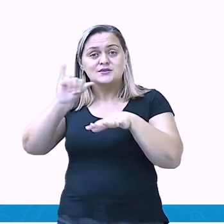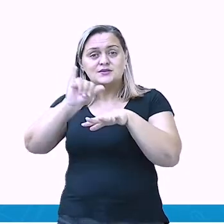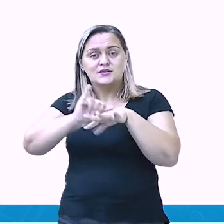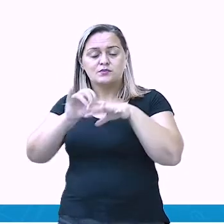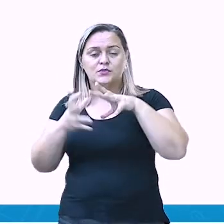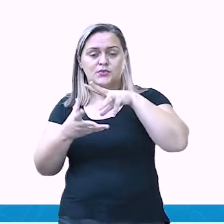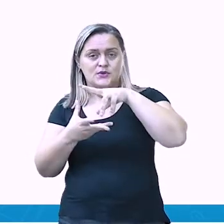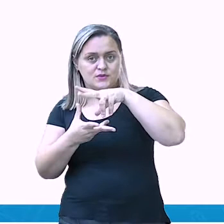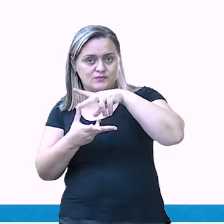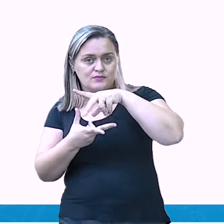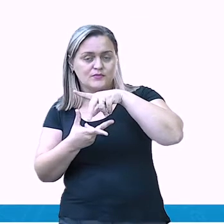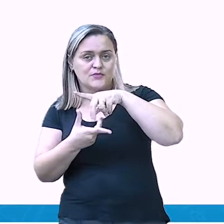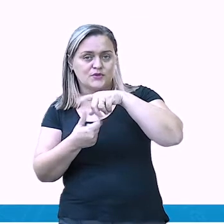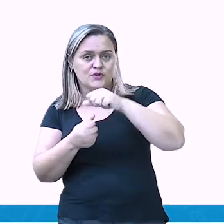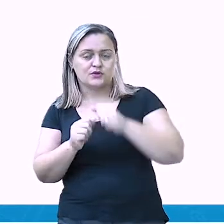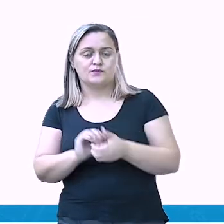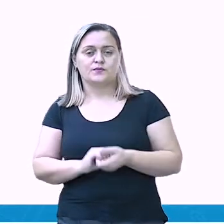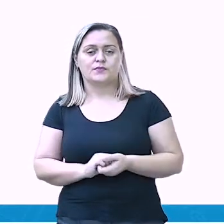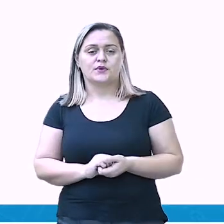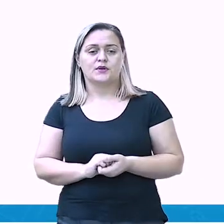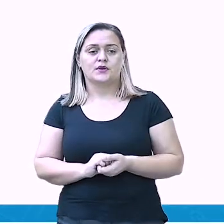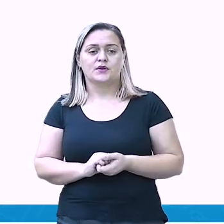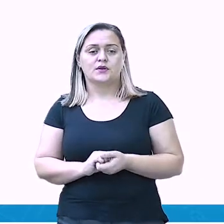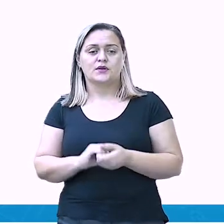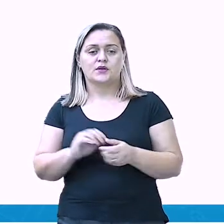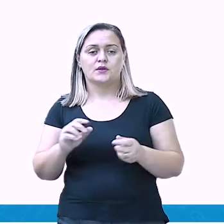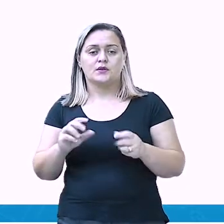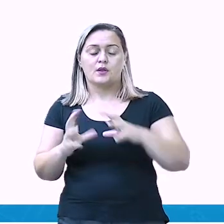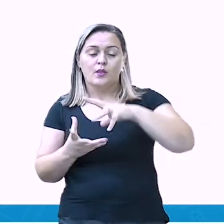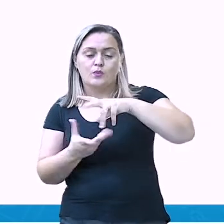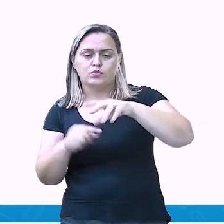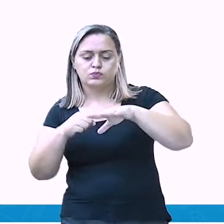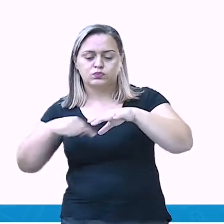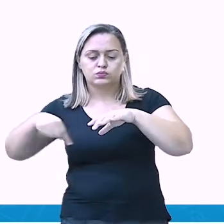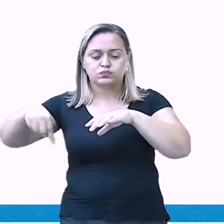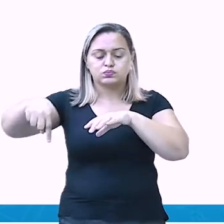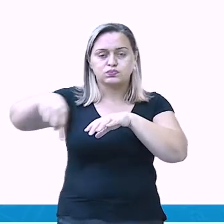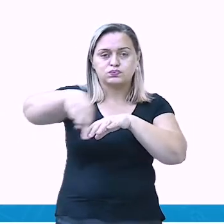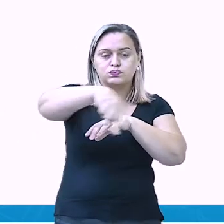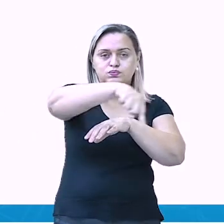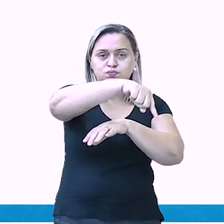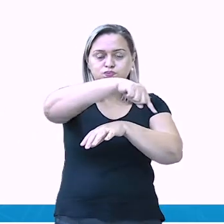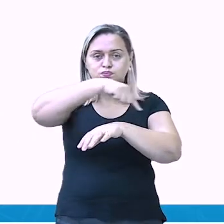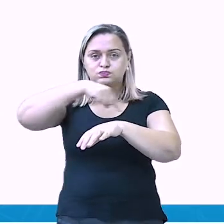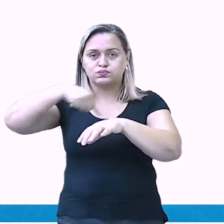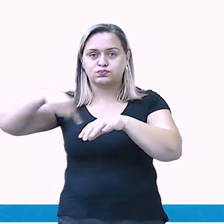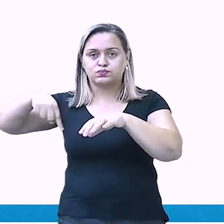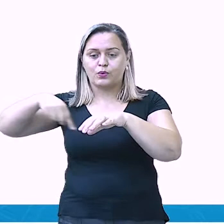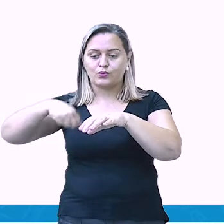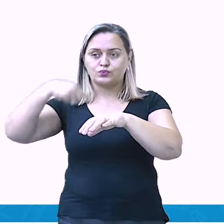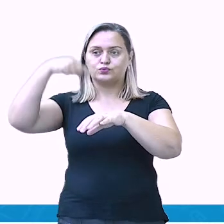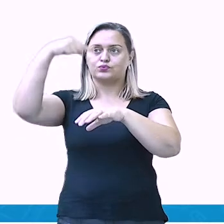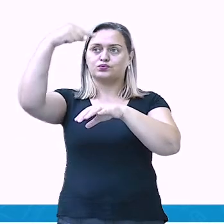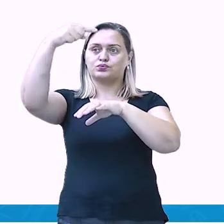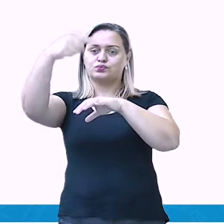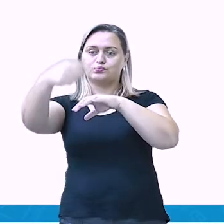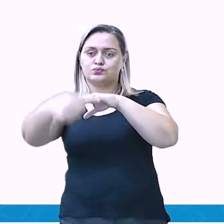giram em torno da Terra a elevadas altitudes. Então, elas estão,